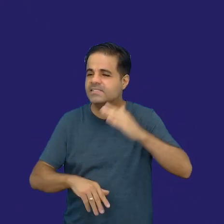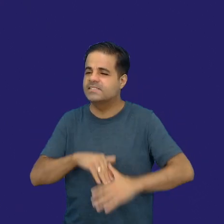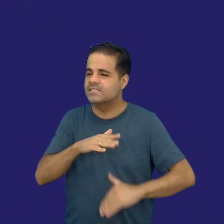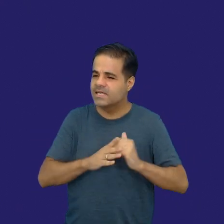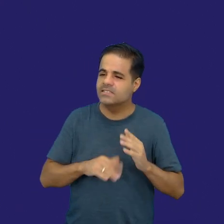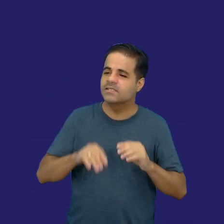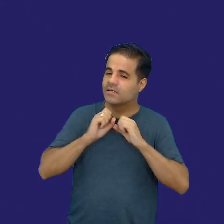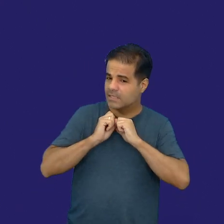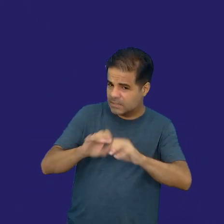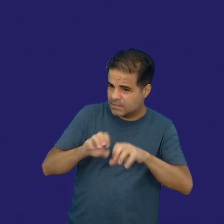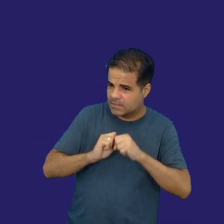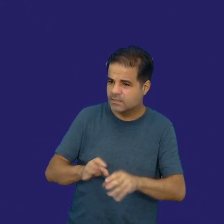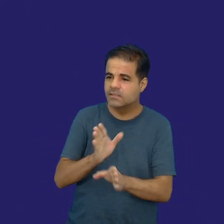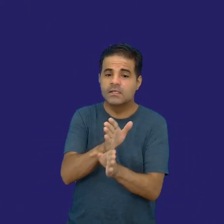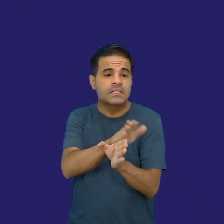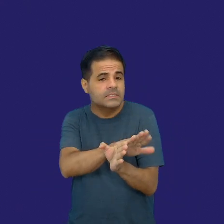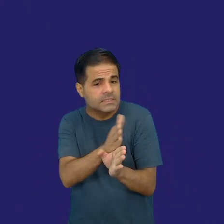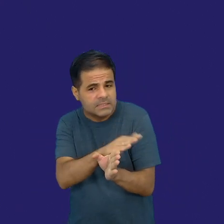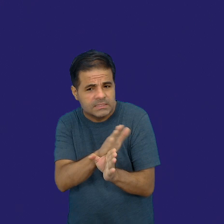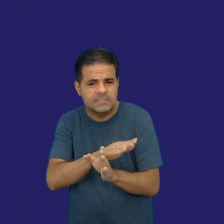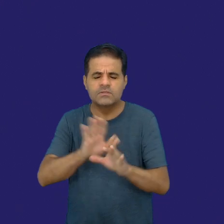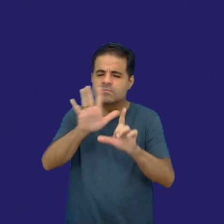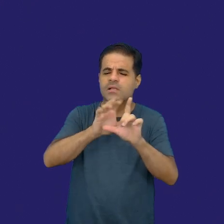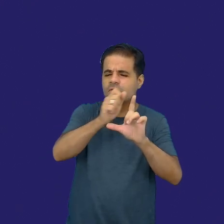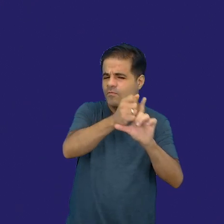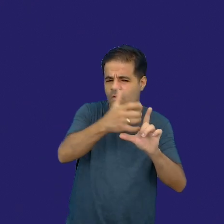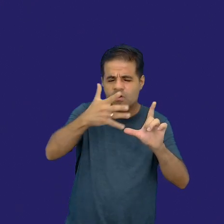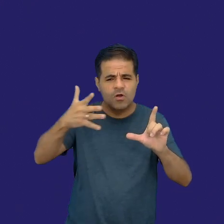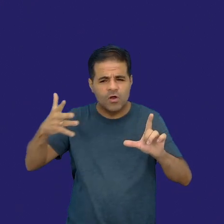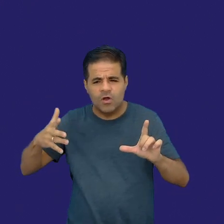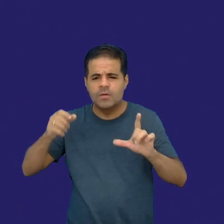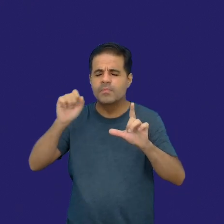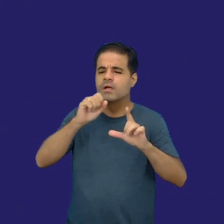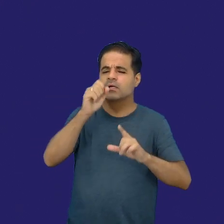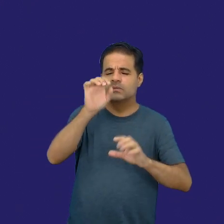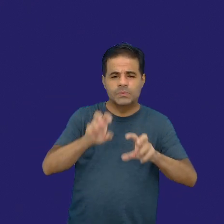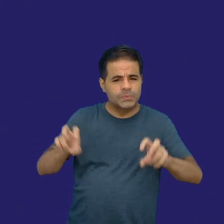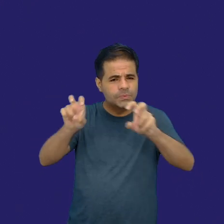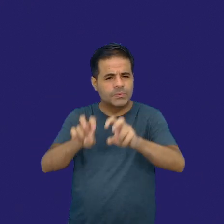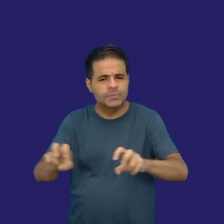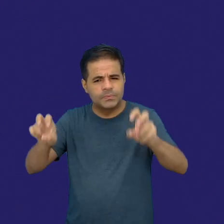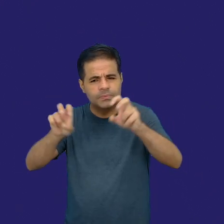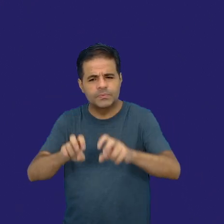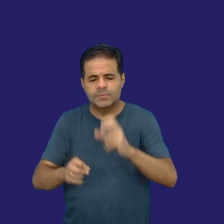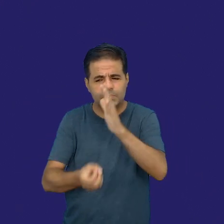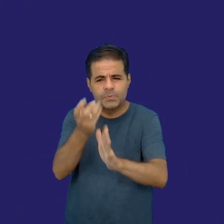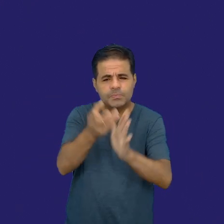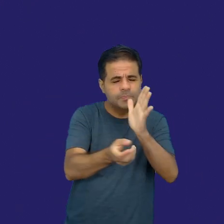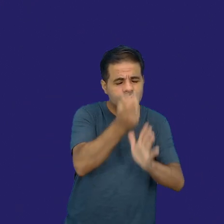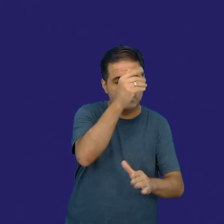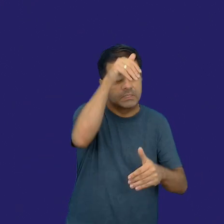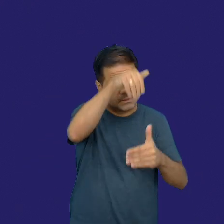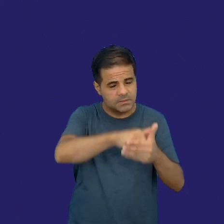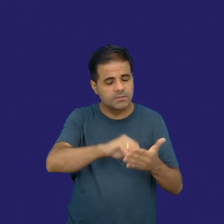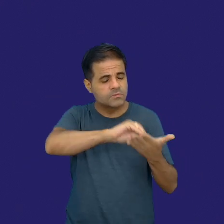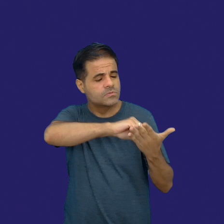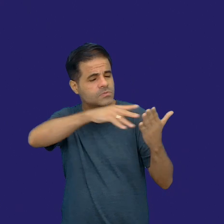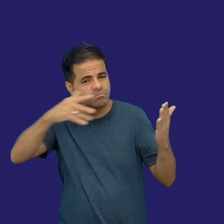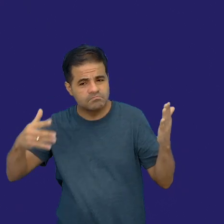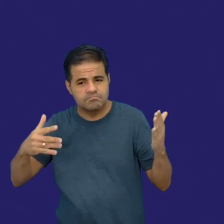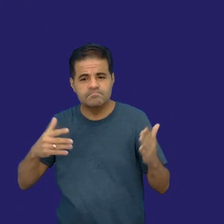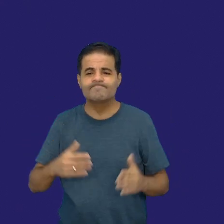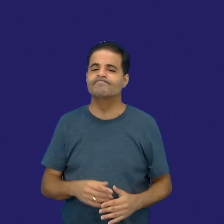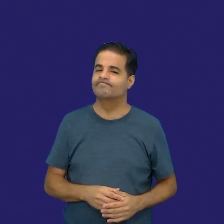ensino híbrido, como seria, as plataformas vieram, plataformas digitais, e dentro do currículo em ação